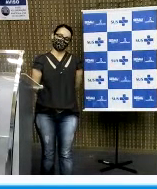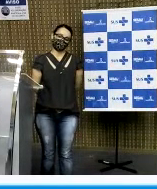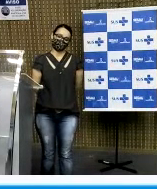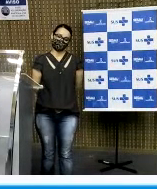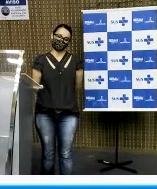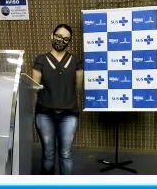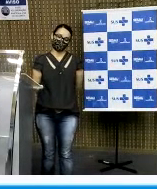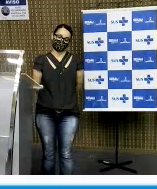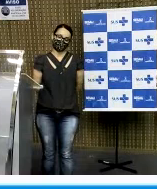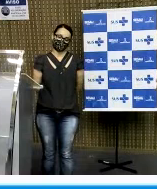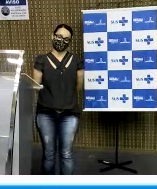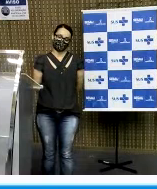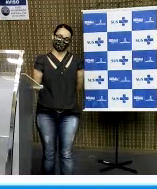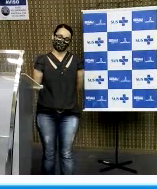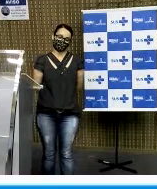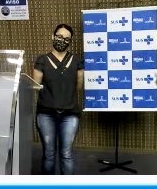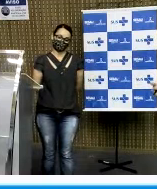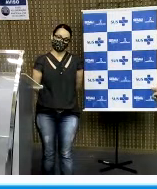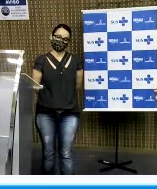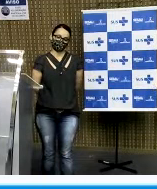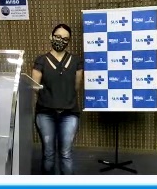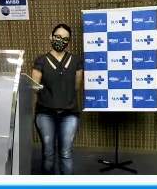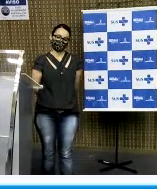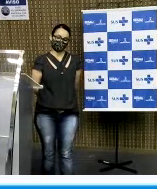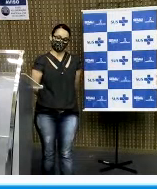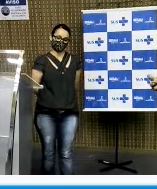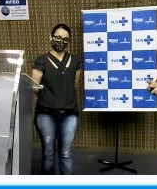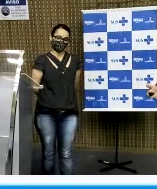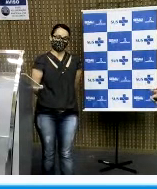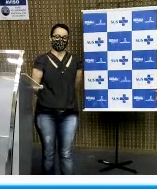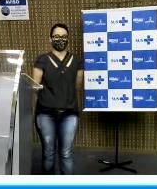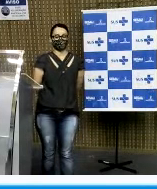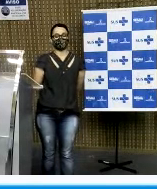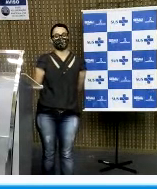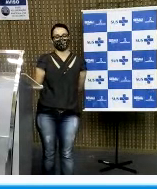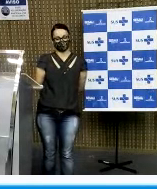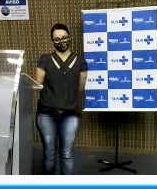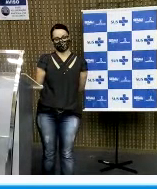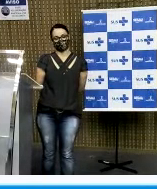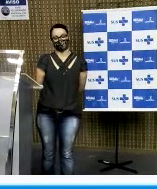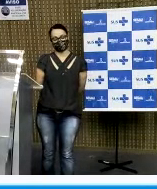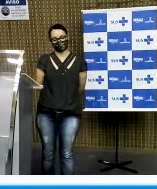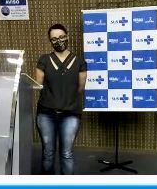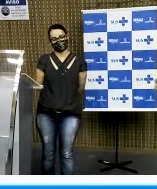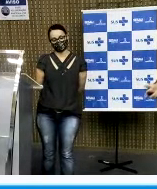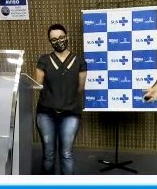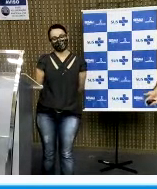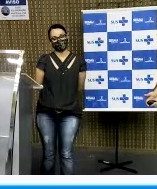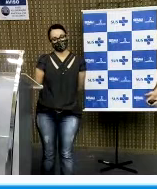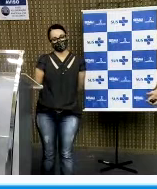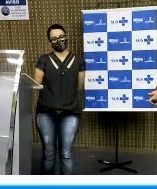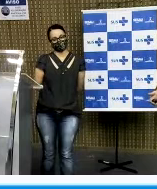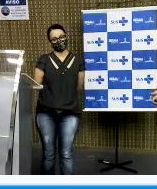que de mais invasivo, além dos outros procedimentos, como a administração de medicações, soroterapia, nós temos